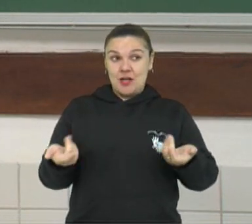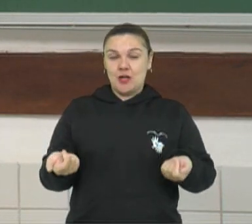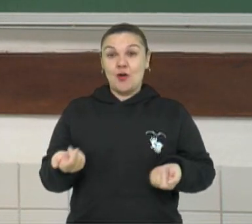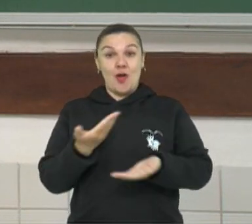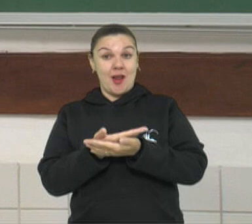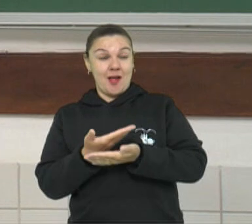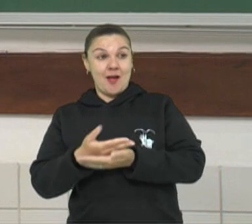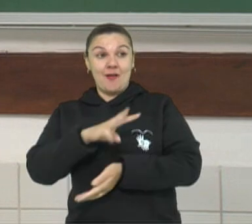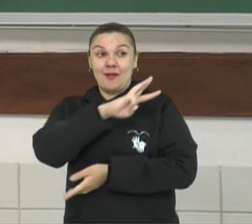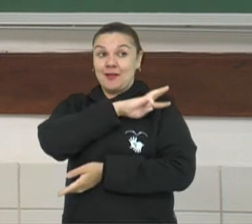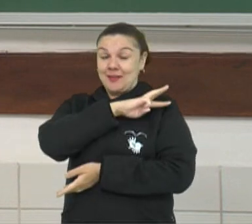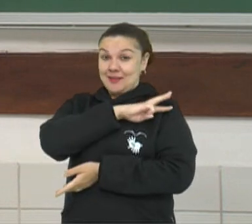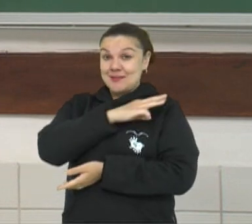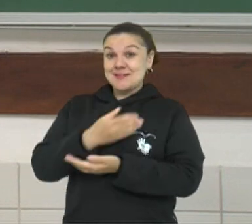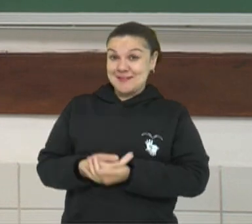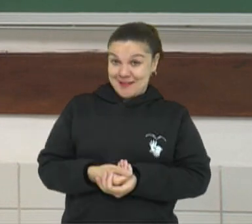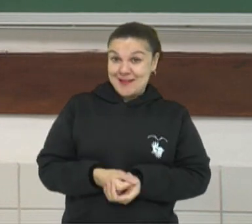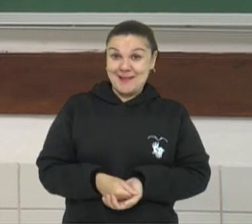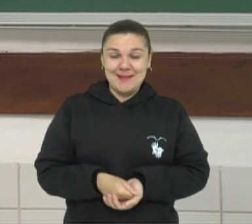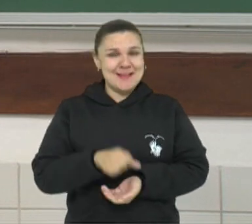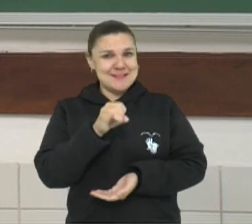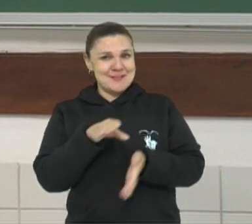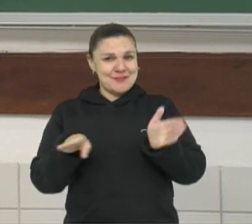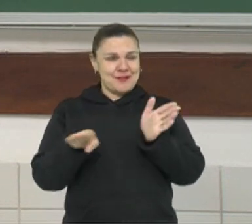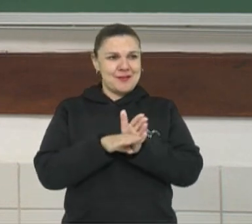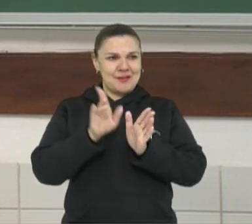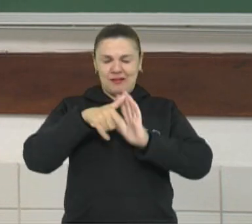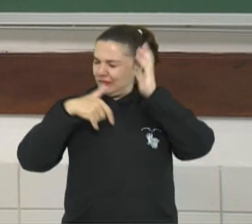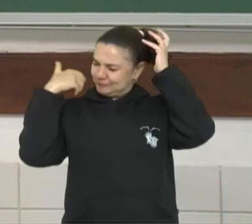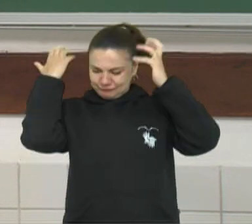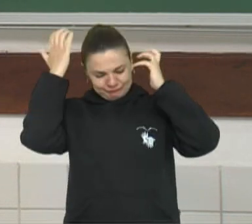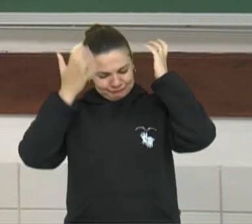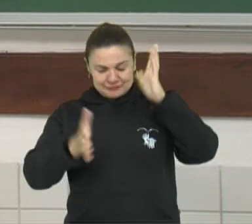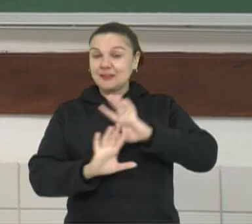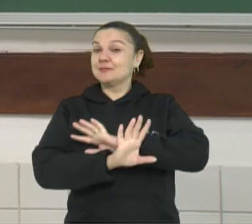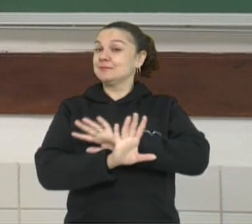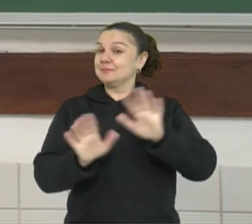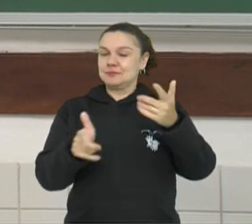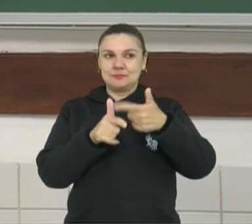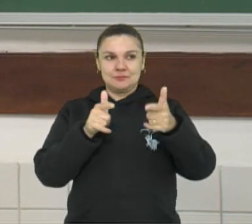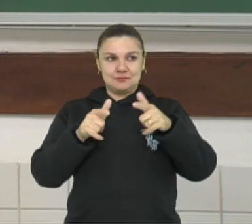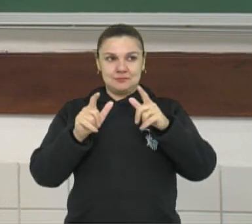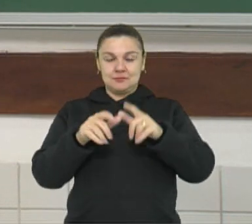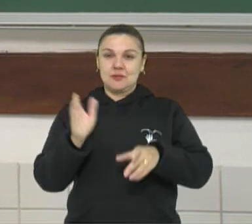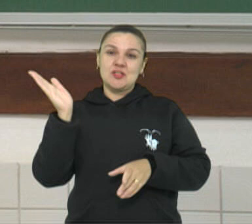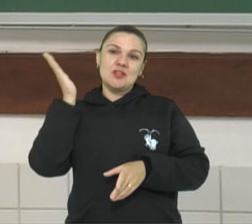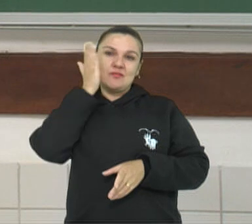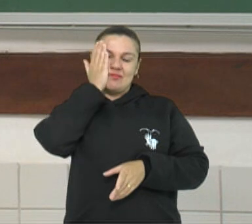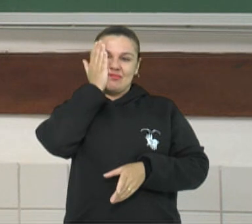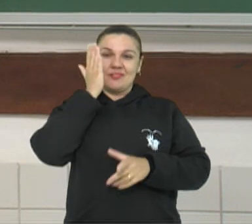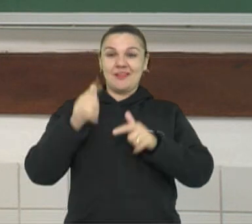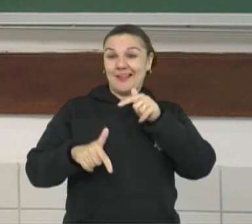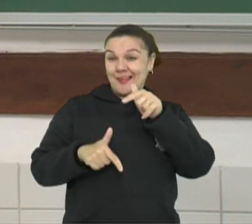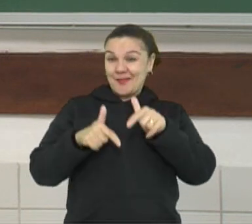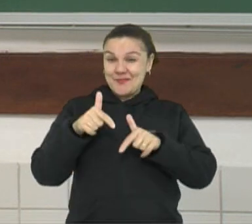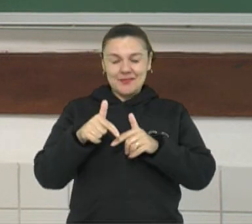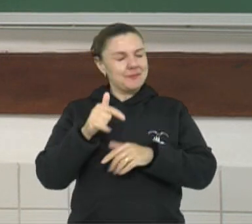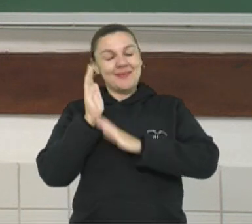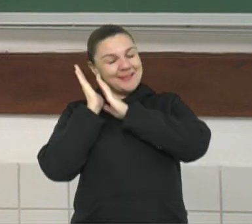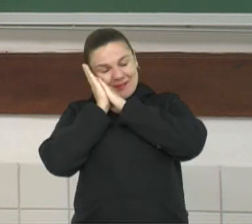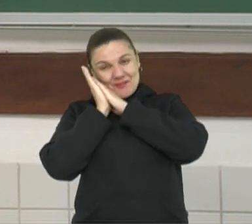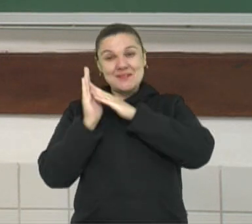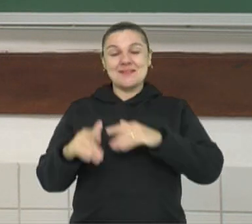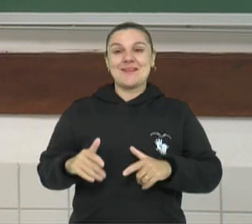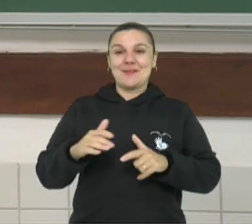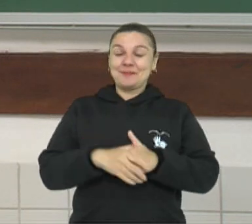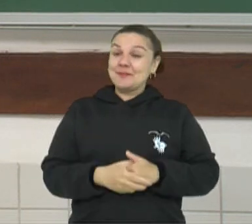aula do 3º ano, tá? Se você chegou aí com o cabelo todo bagunçado, com o print do travesseiro na cara,